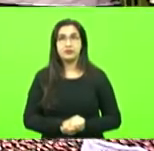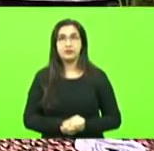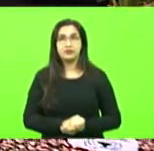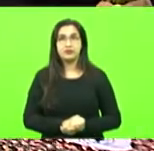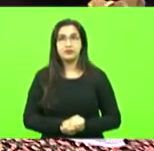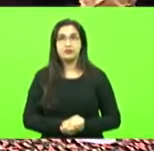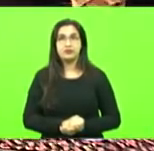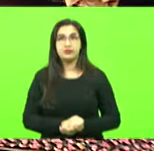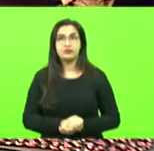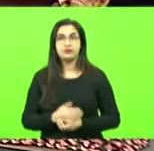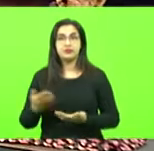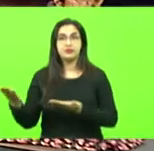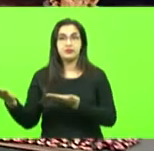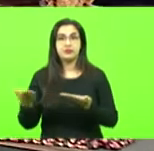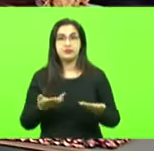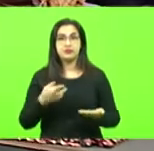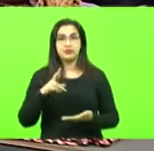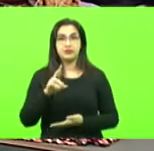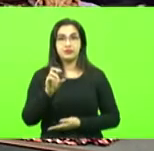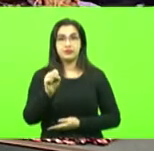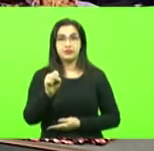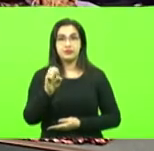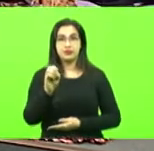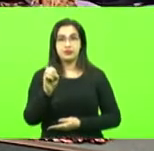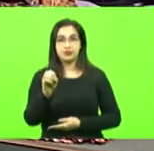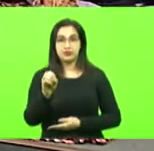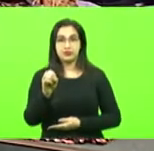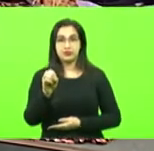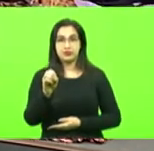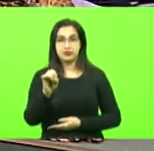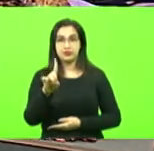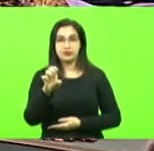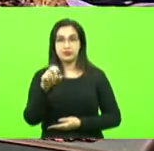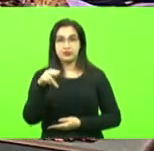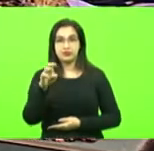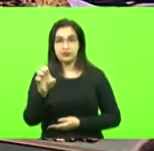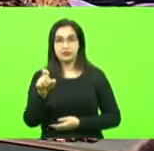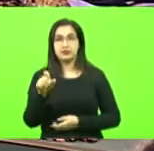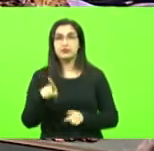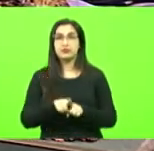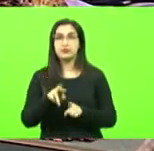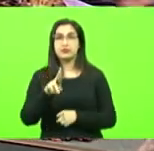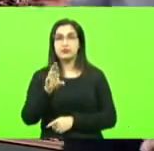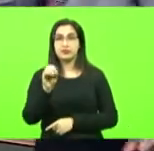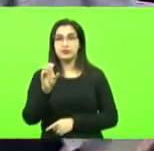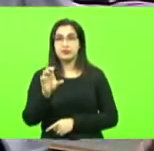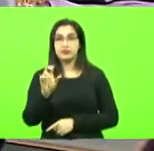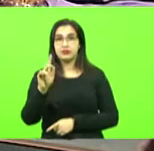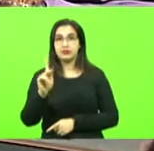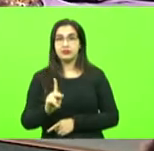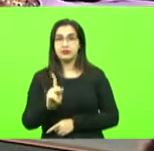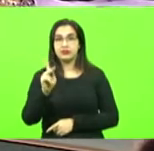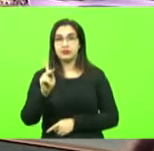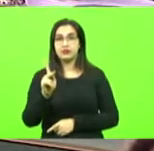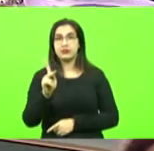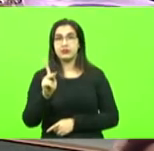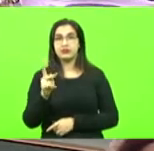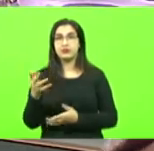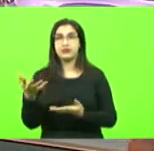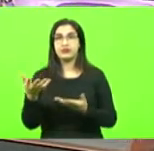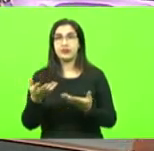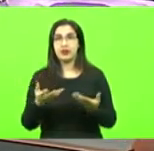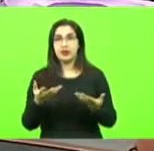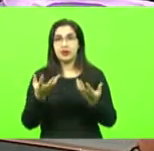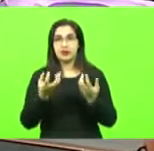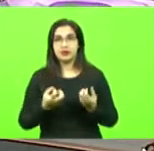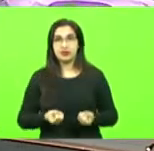Convidamos a senhora Rosilene da Luz Soso e o senhor Roque Teobaldi para receber a placa de homenagem em nome do MAB. Rosilene da